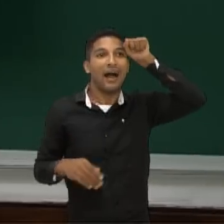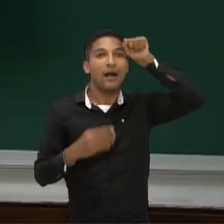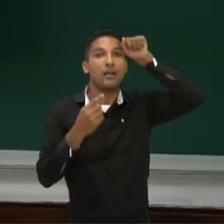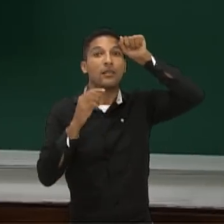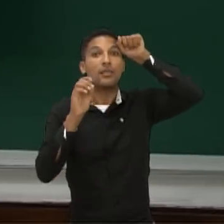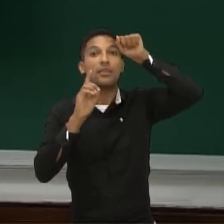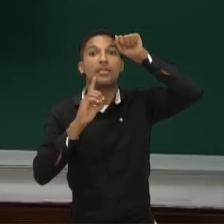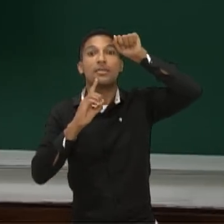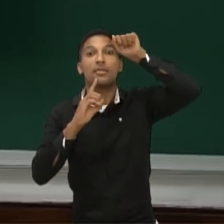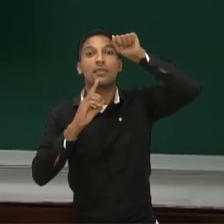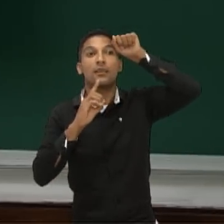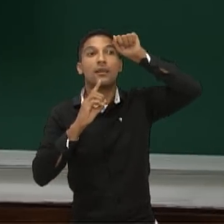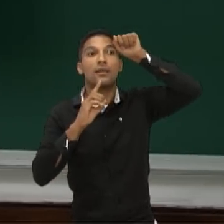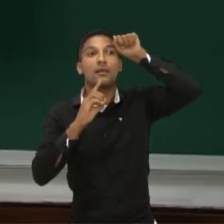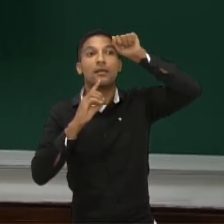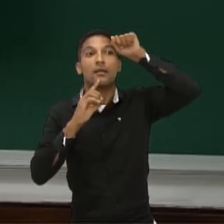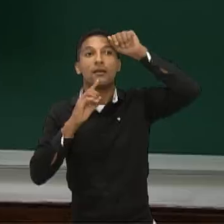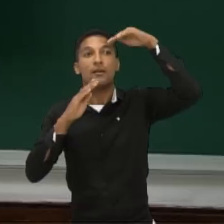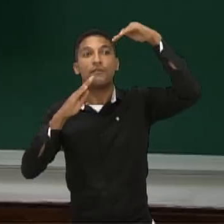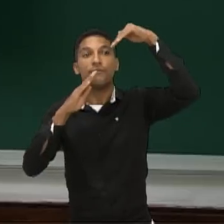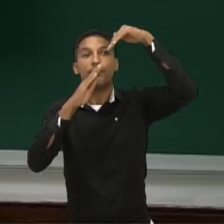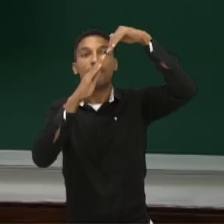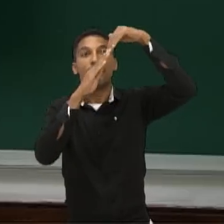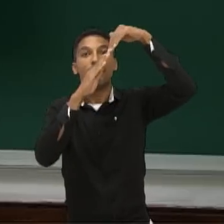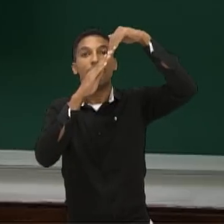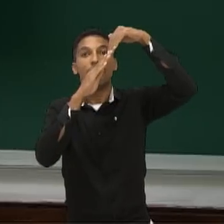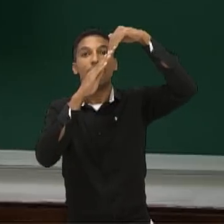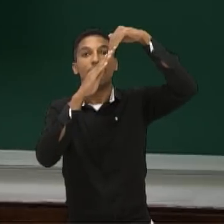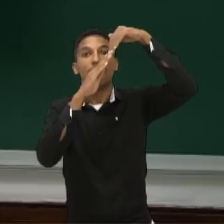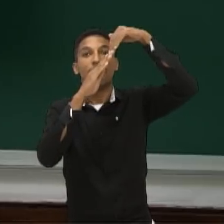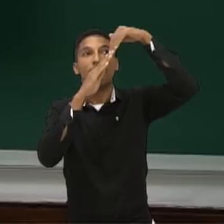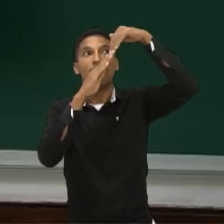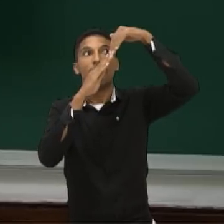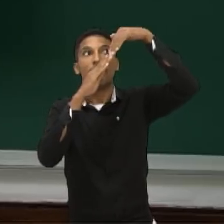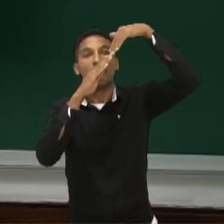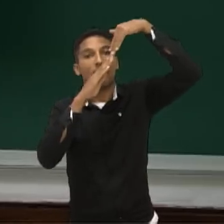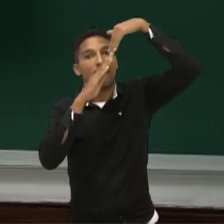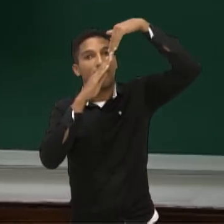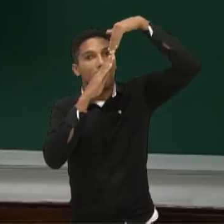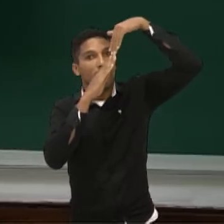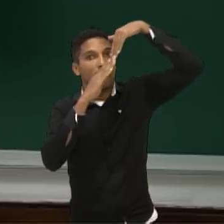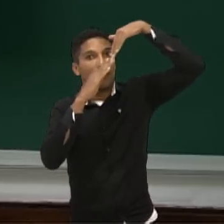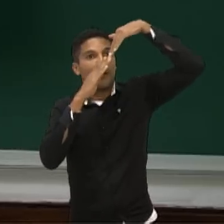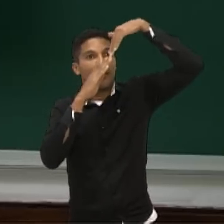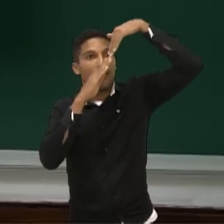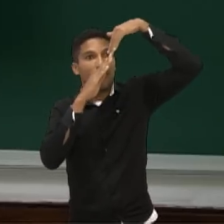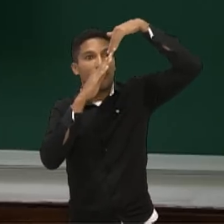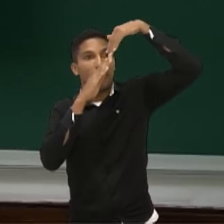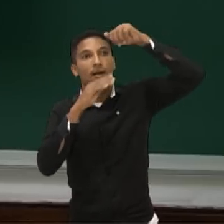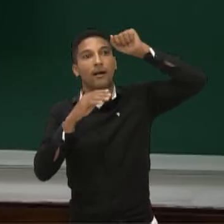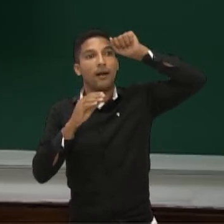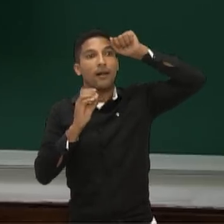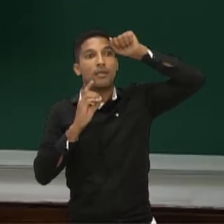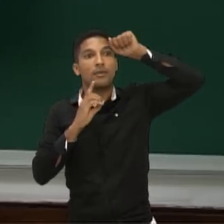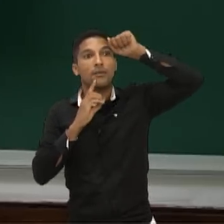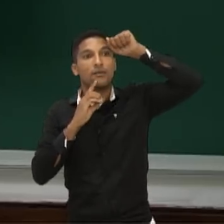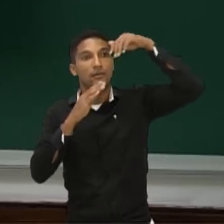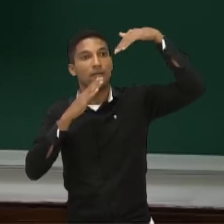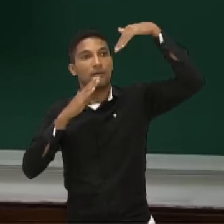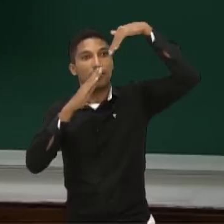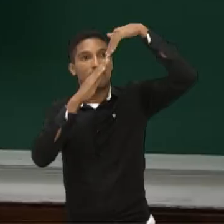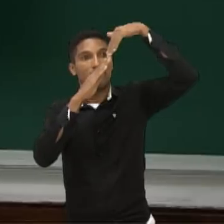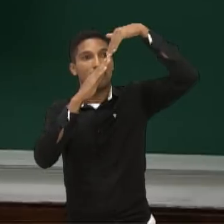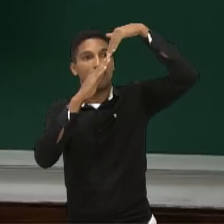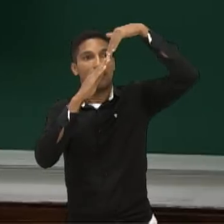É o D. E traçar essa linha aqui, tá bom? Eu tracei uma semi-reta aqui. Posso?